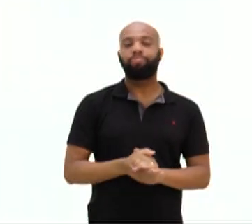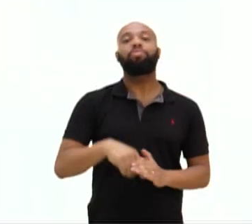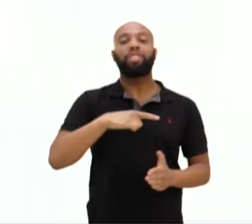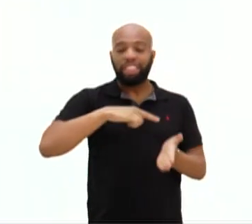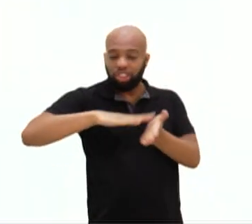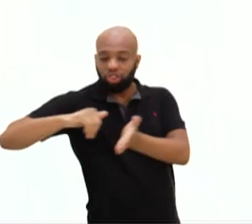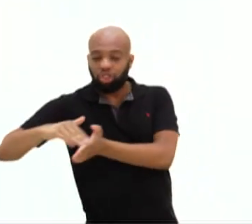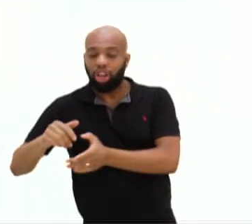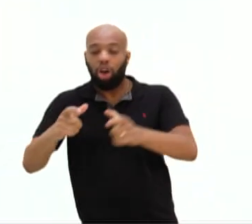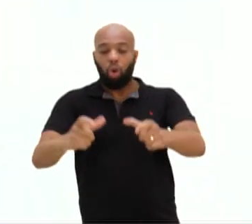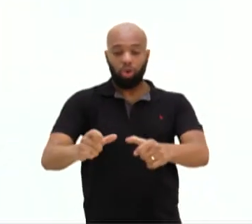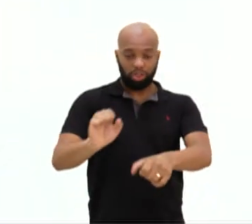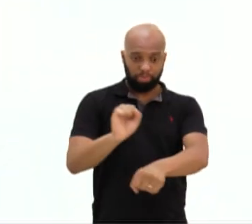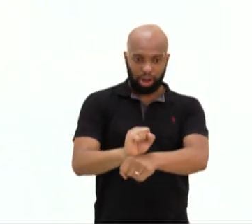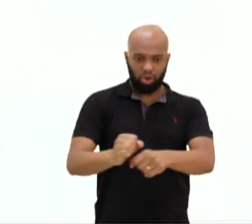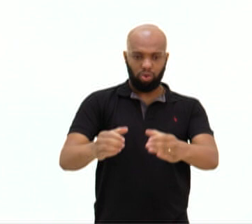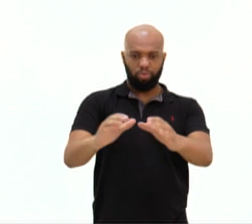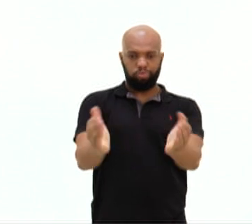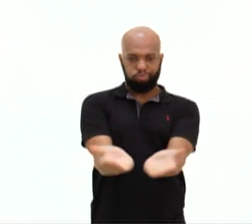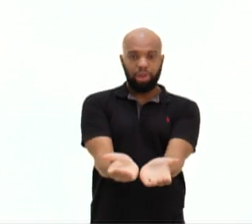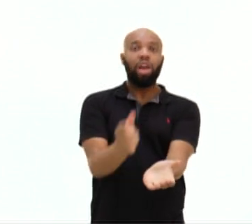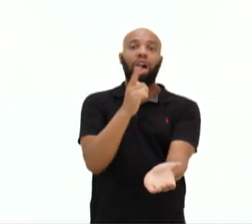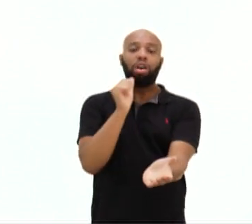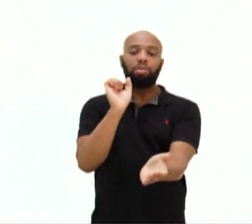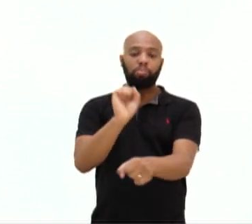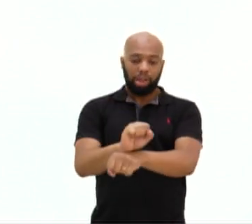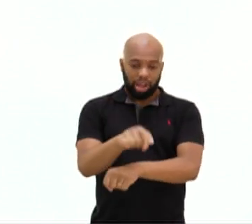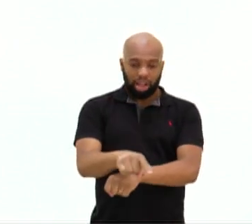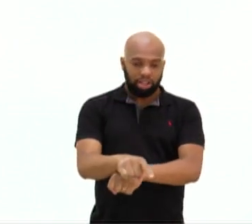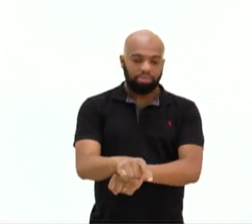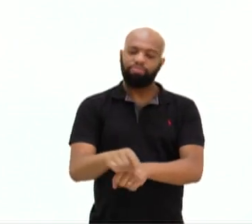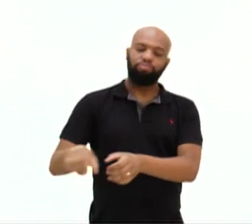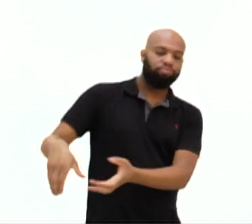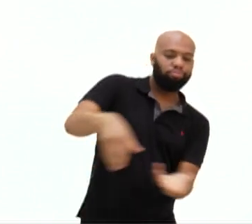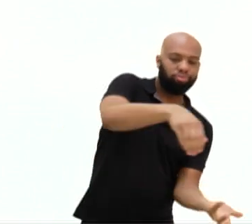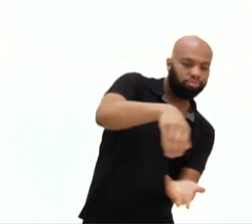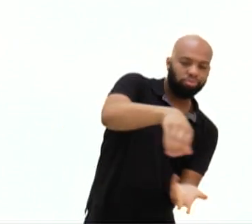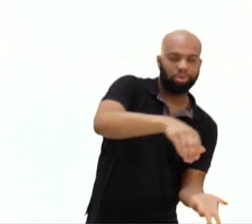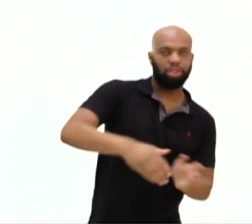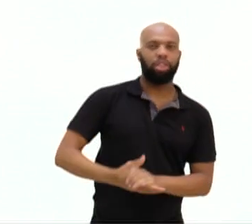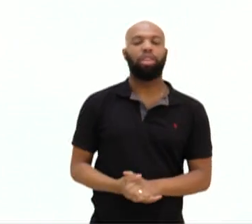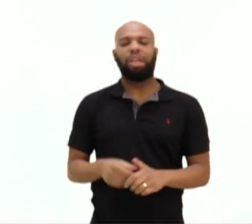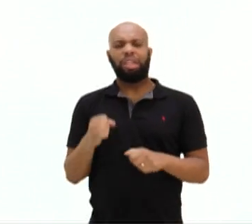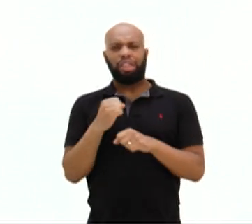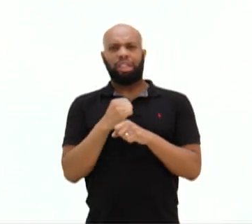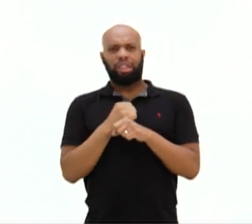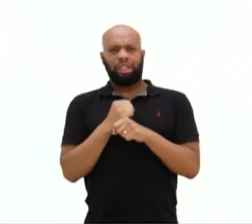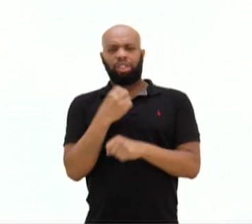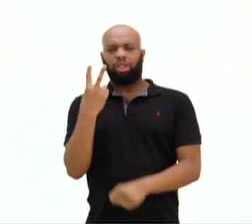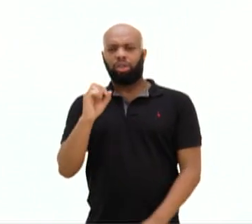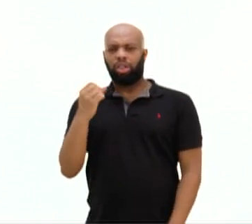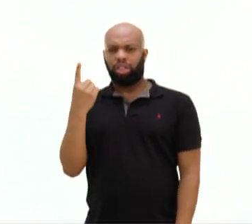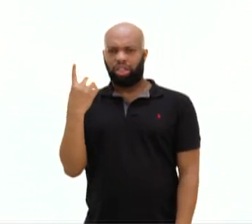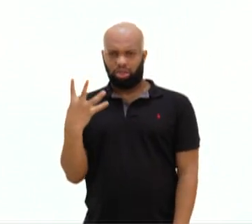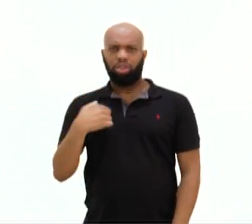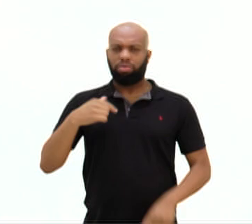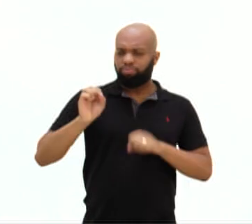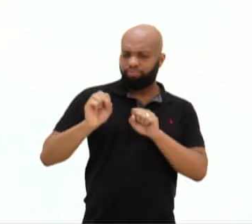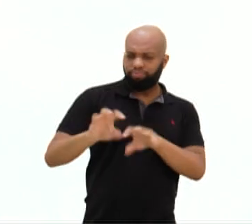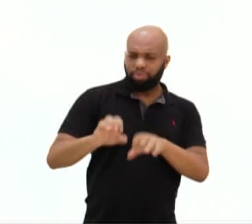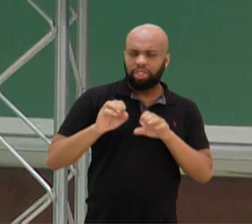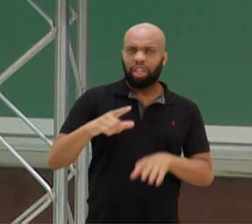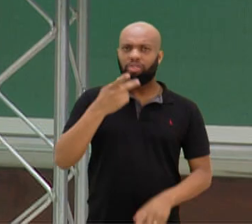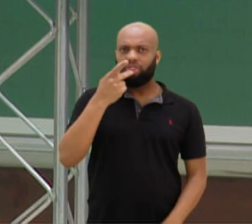eliminar possíveis focos de água parada. Nas minhas aulas lá, de 2014, mais ou menos 2015, falava assim,